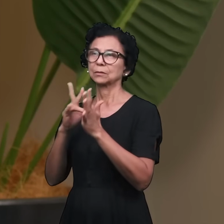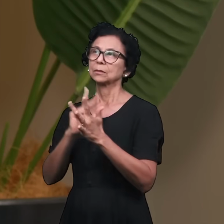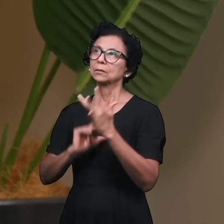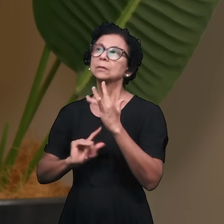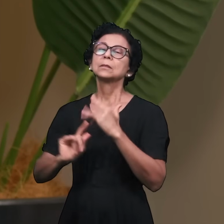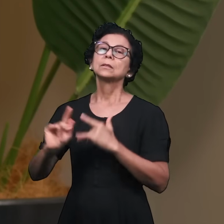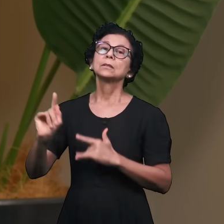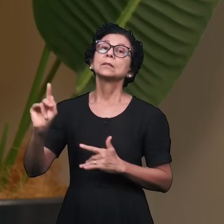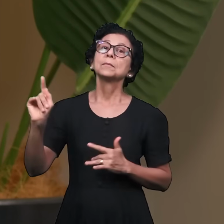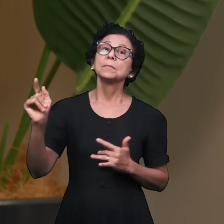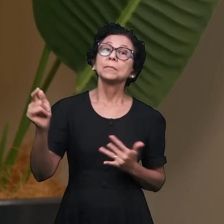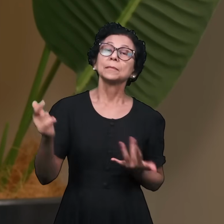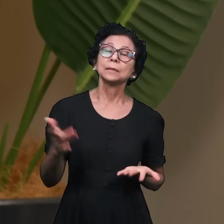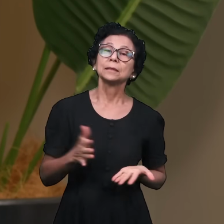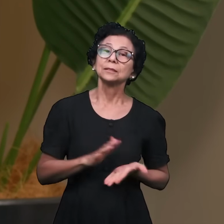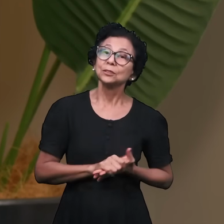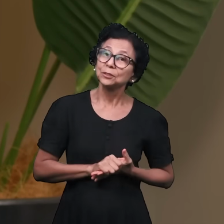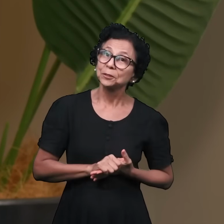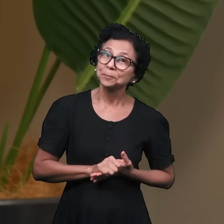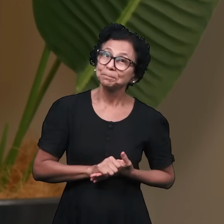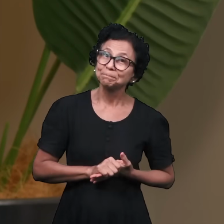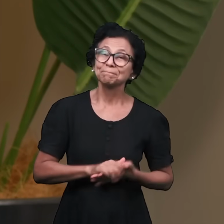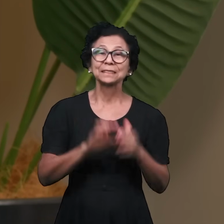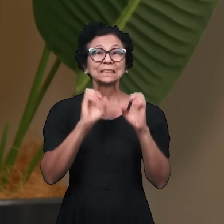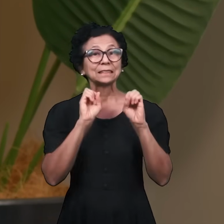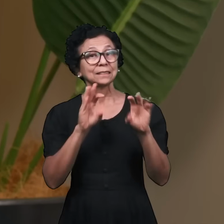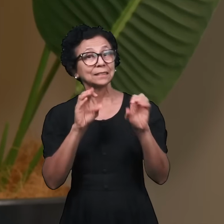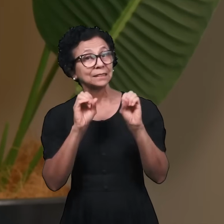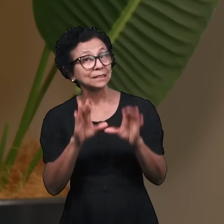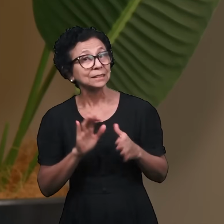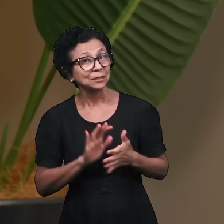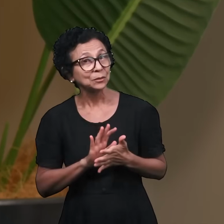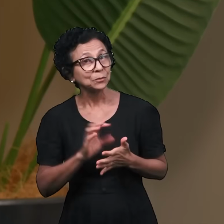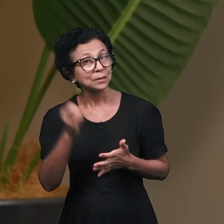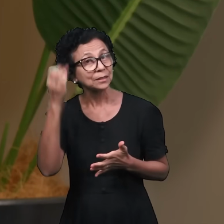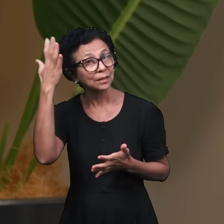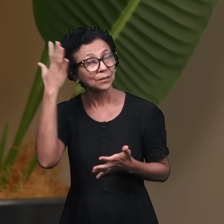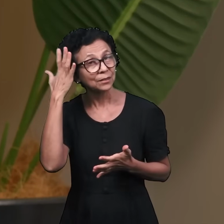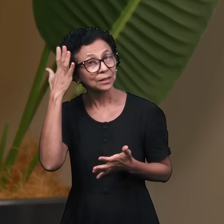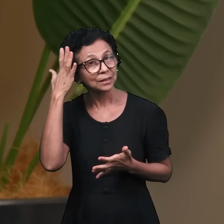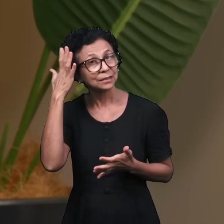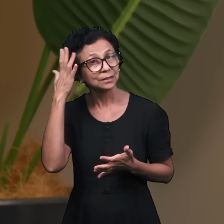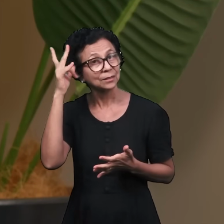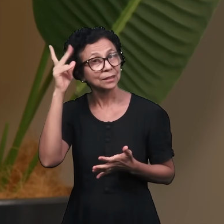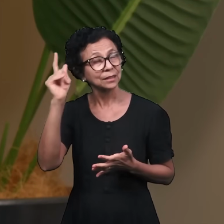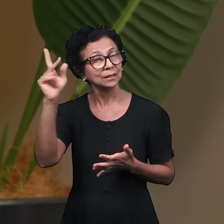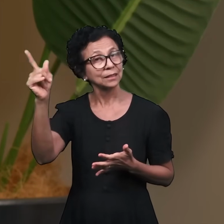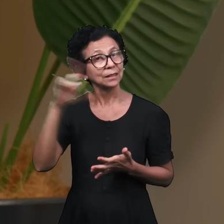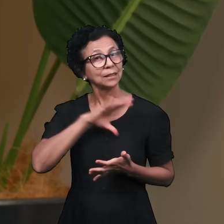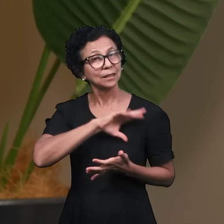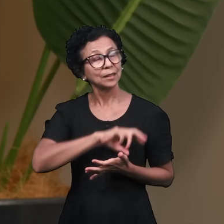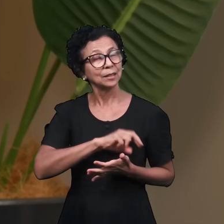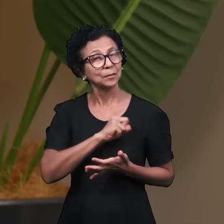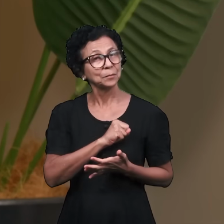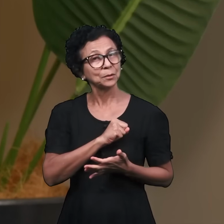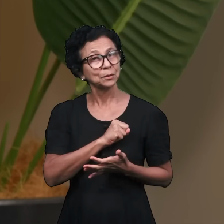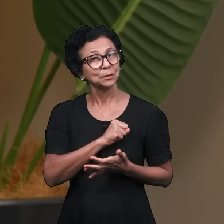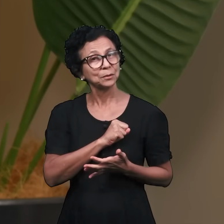para sempre. E esse ensino e esta revelação que é eterna, esse amor do